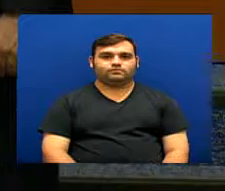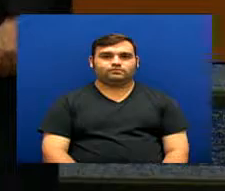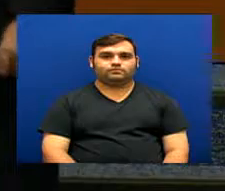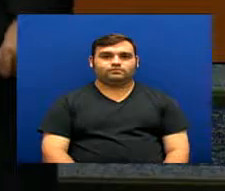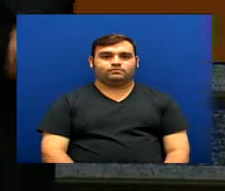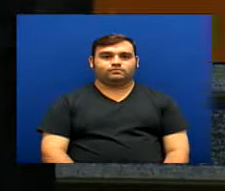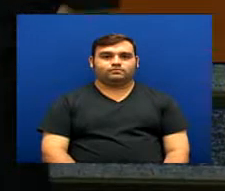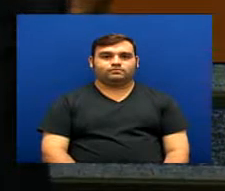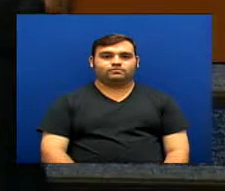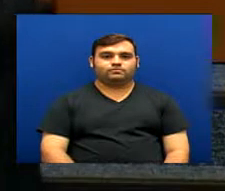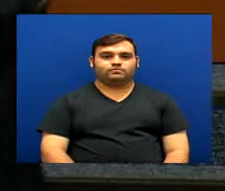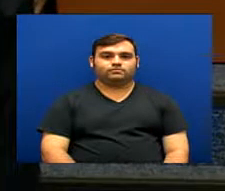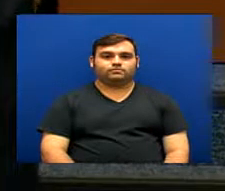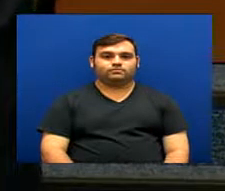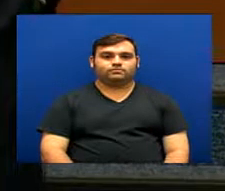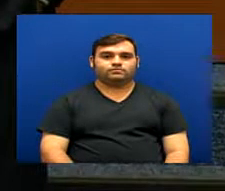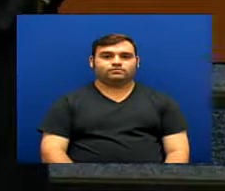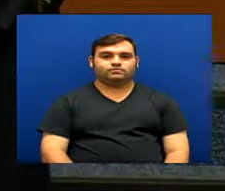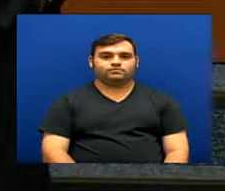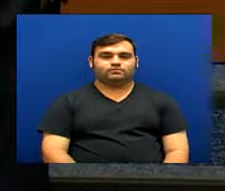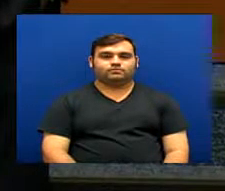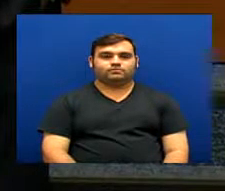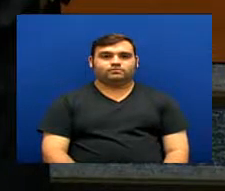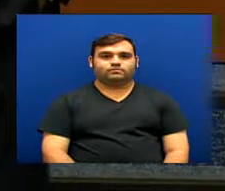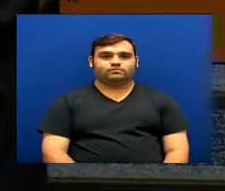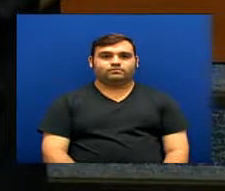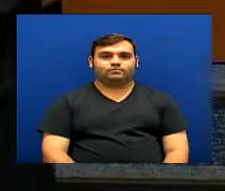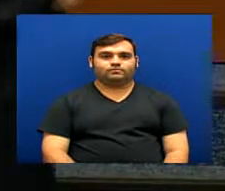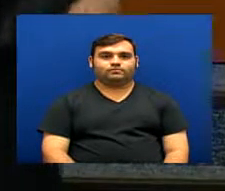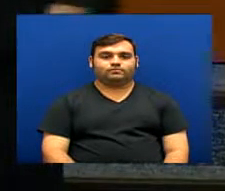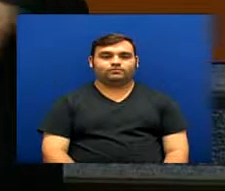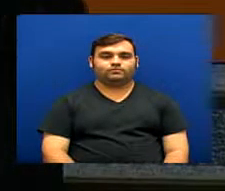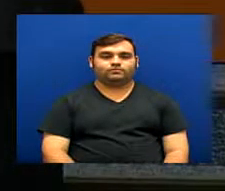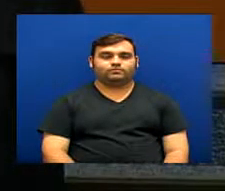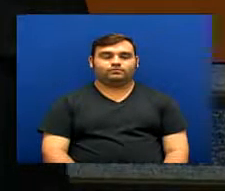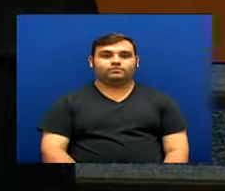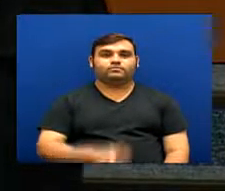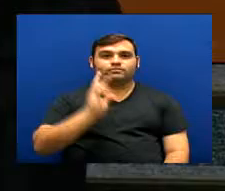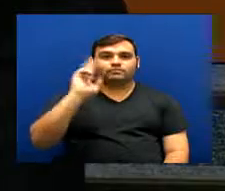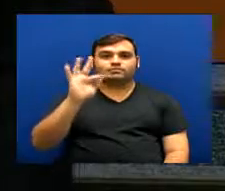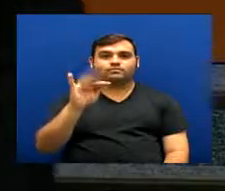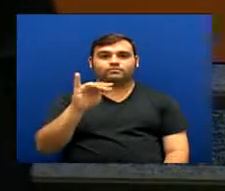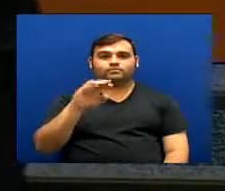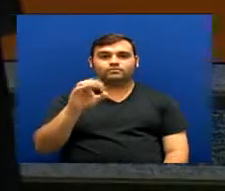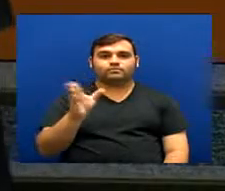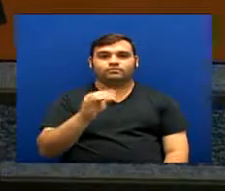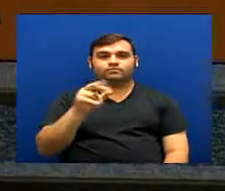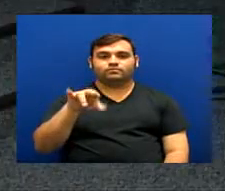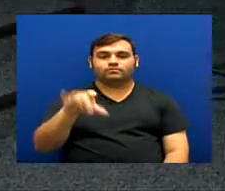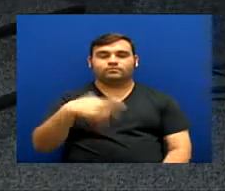importante é que vocês estão ali, estão abençoando de uma maneira tremenda,